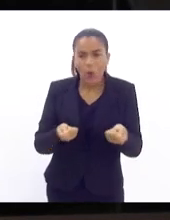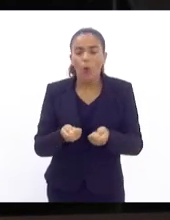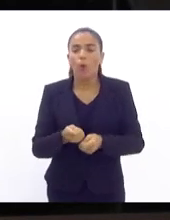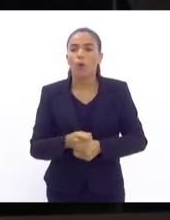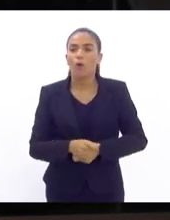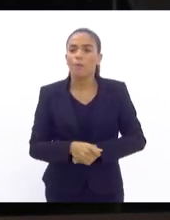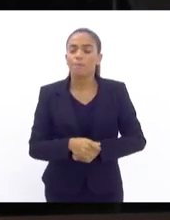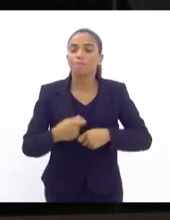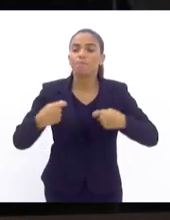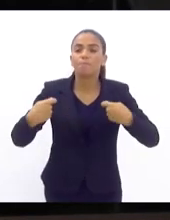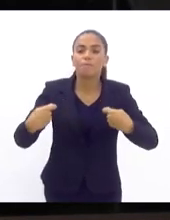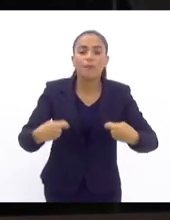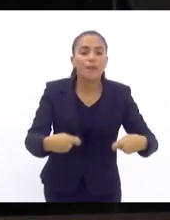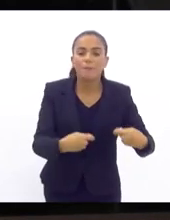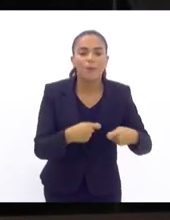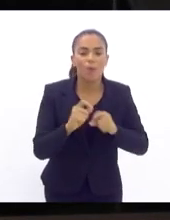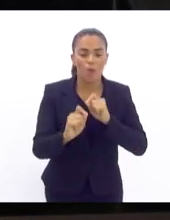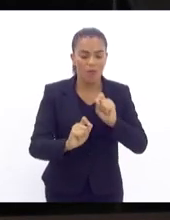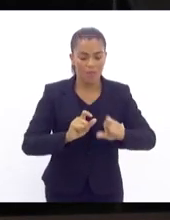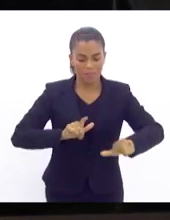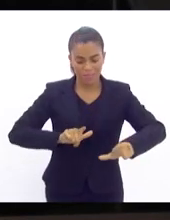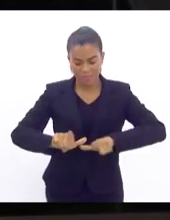que se precisa trabalhar